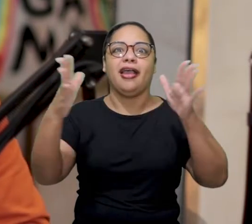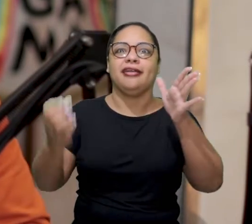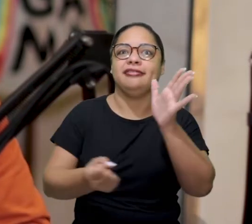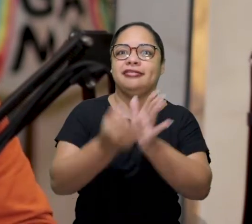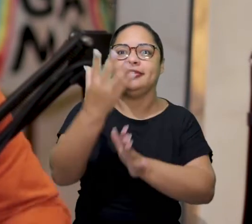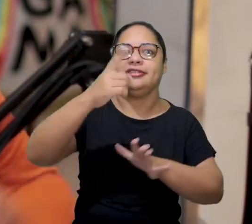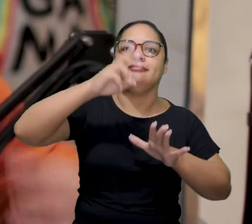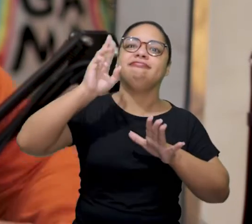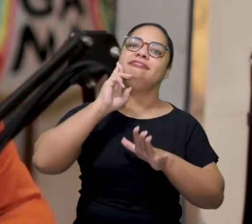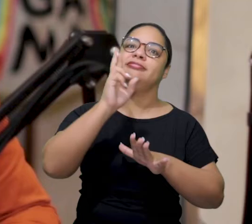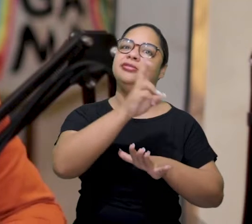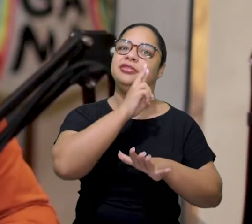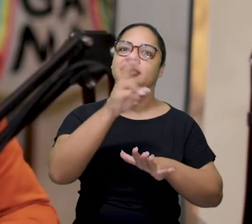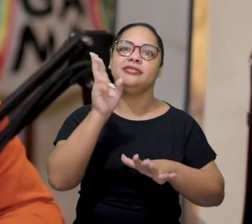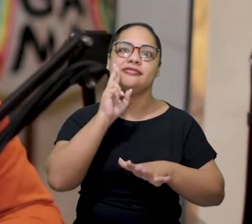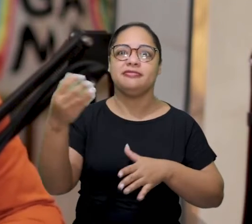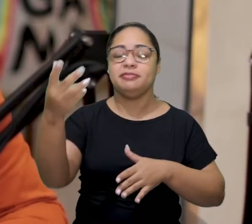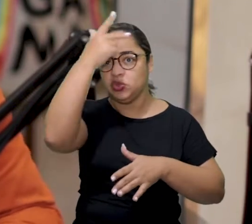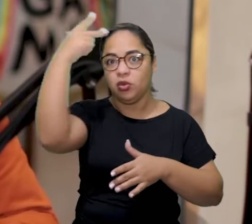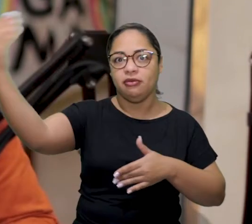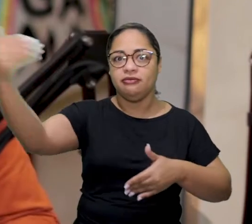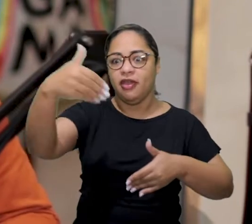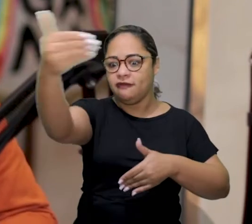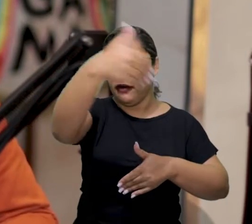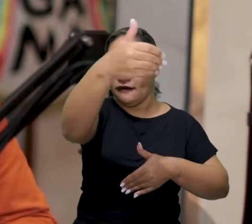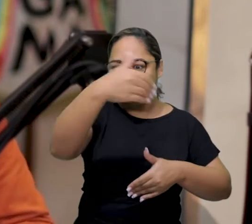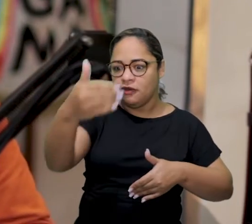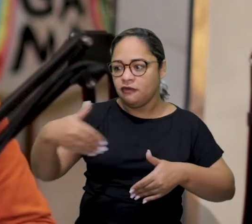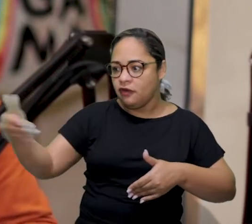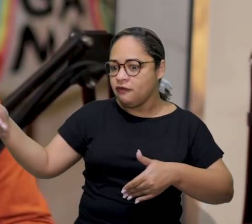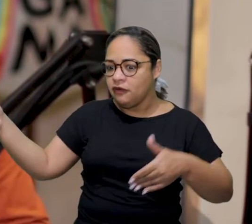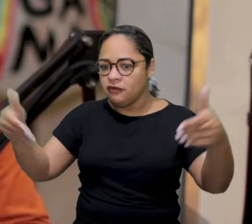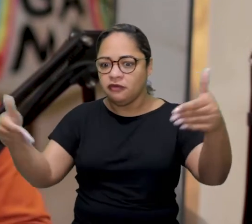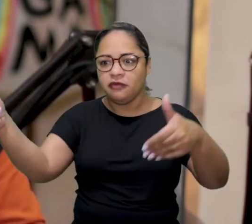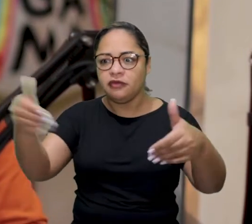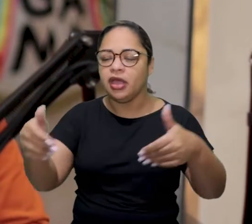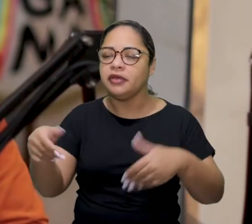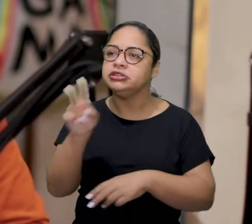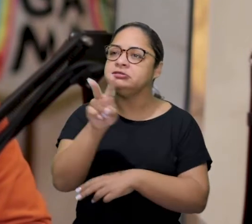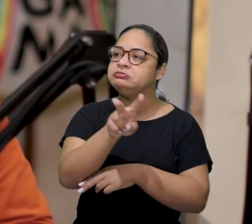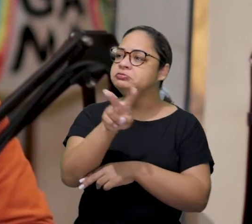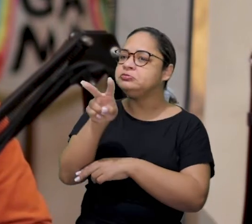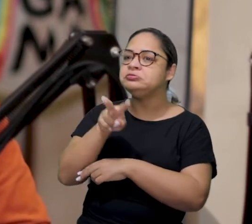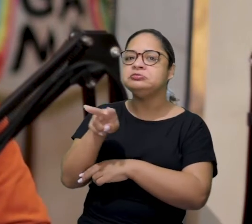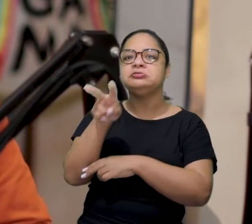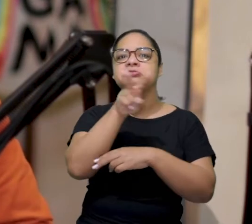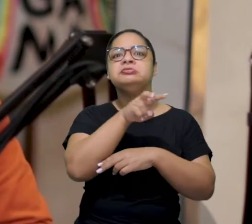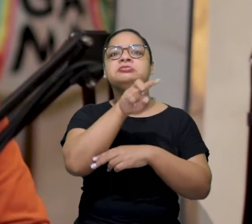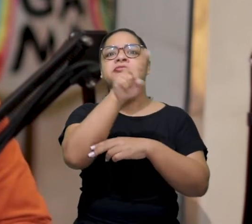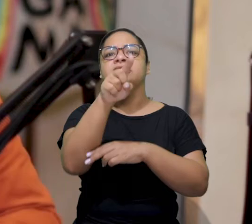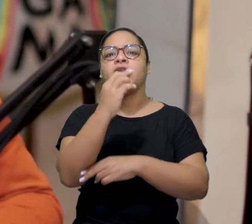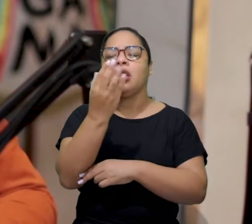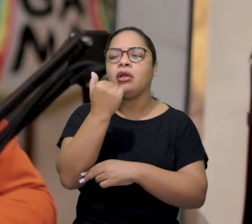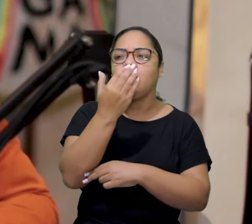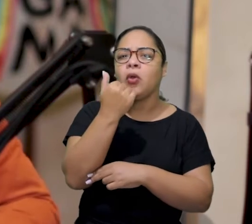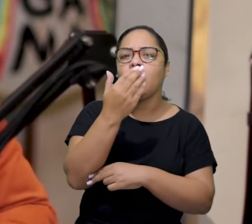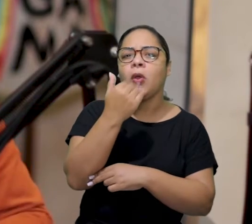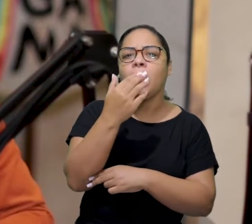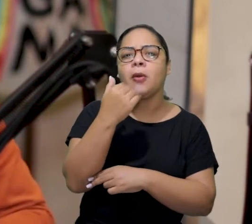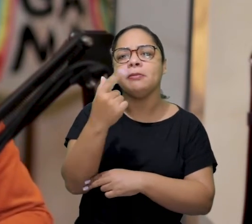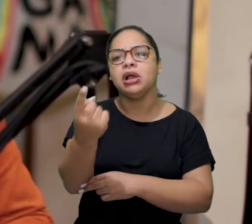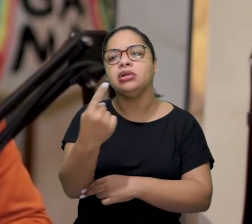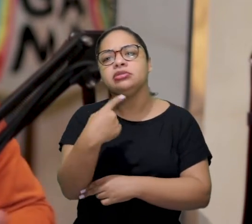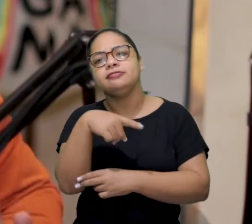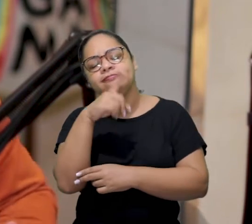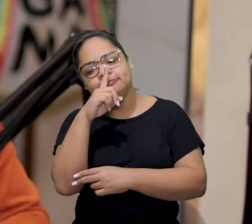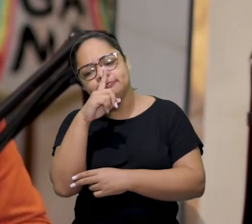ter isso direto na tem gente sentando e você olhar para ver o que que é que que aquela galera tá pensando que que ela tá fazendo aqui se a pessoa está feliz